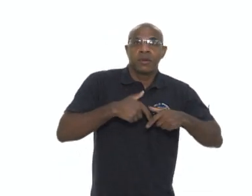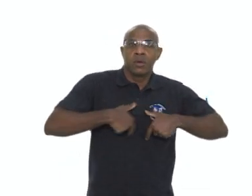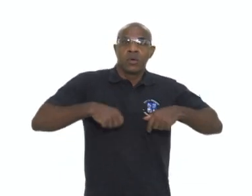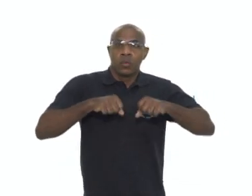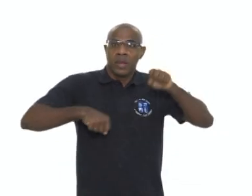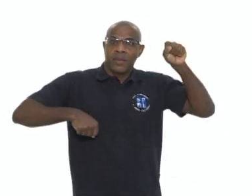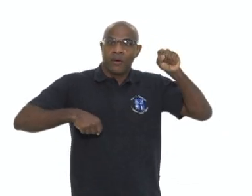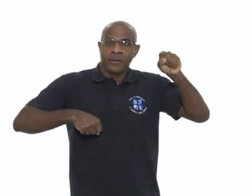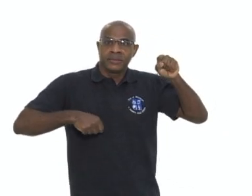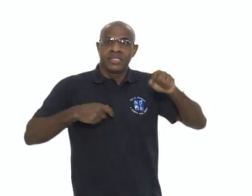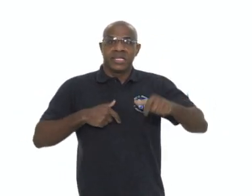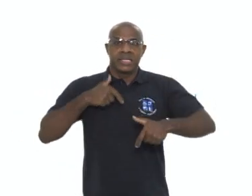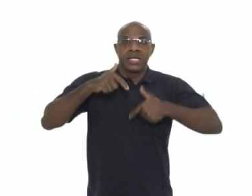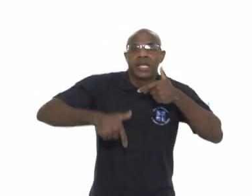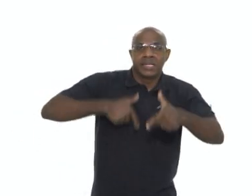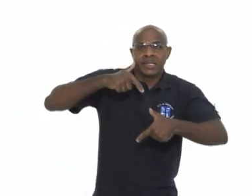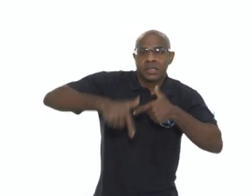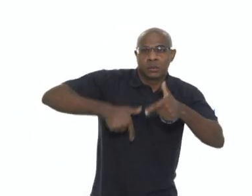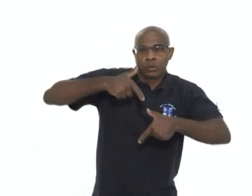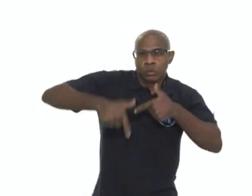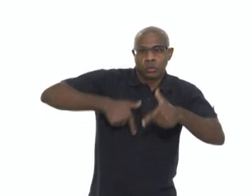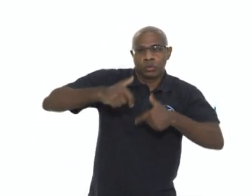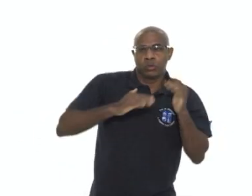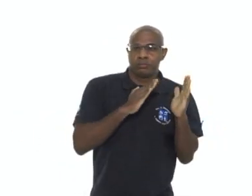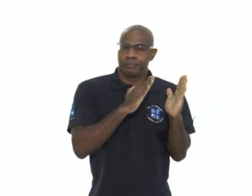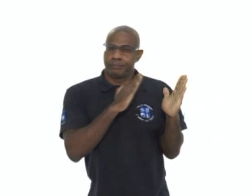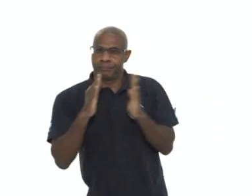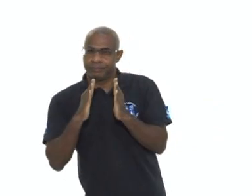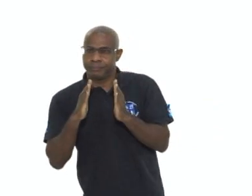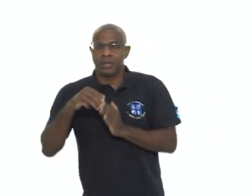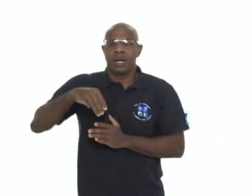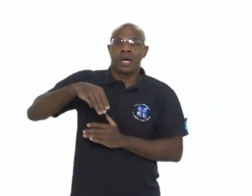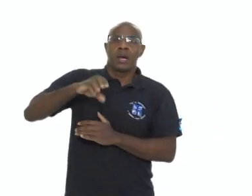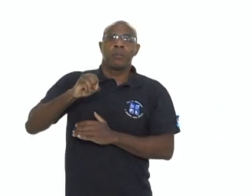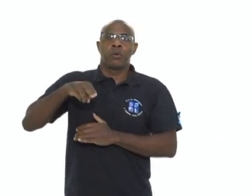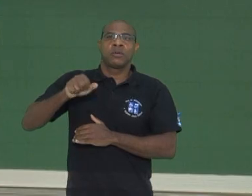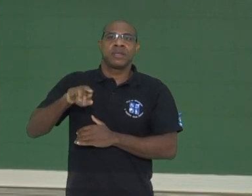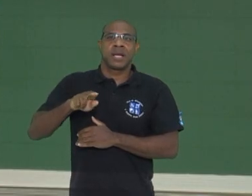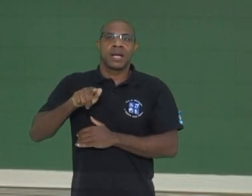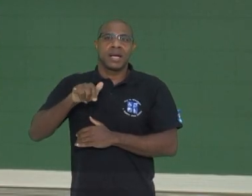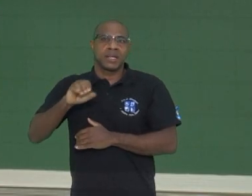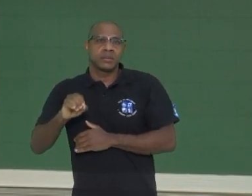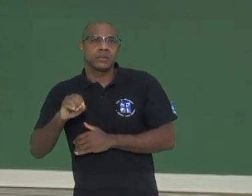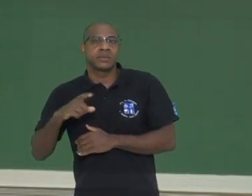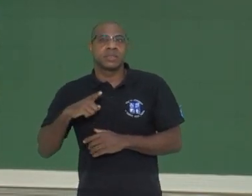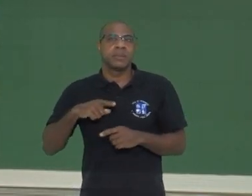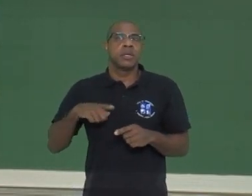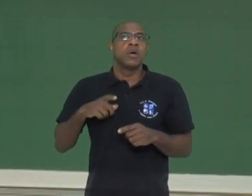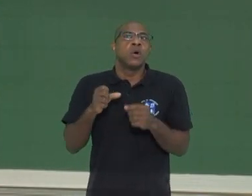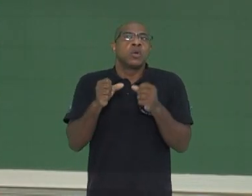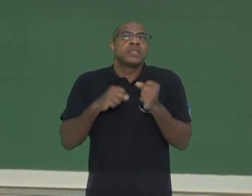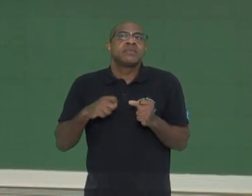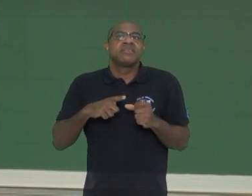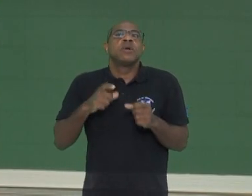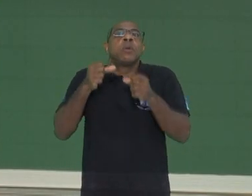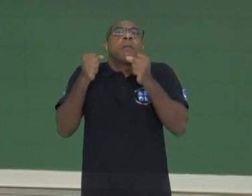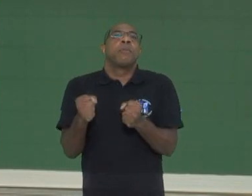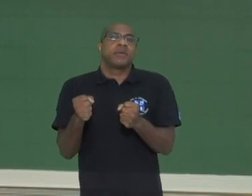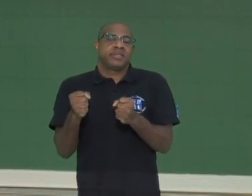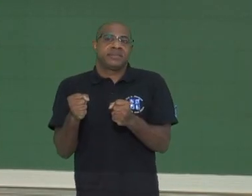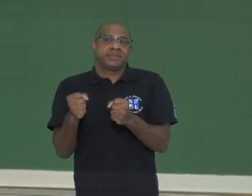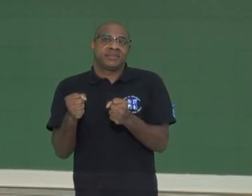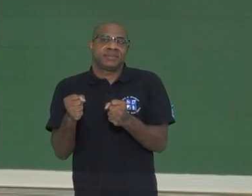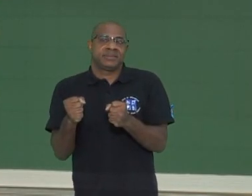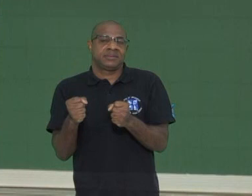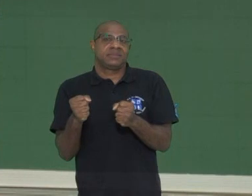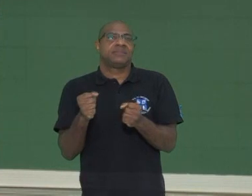monárquico, mesmo sistema que a República havia retirado do poder. E também mesmo sistema que Tiradentes